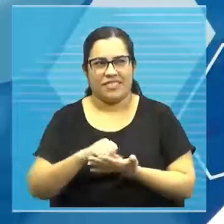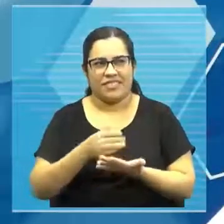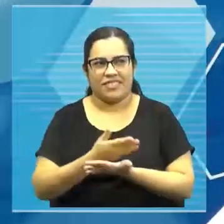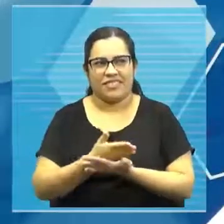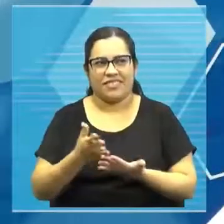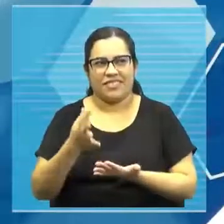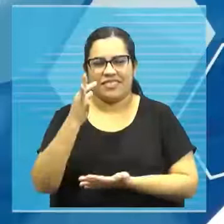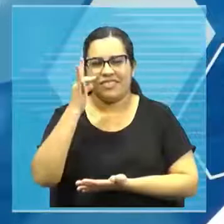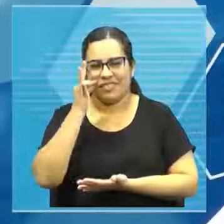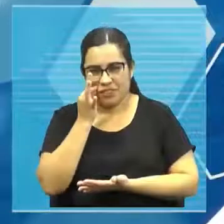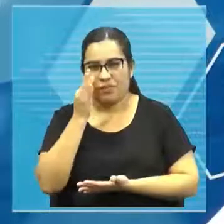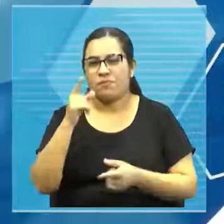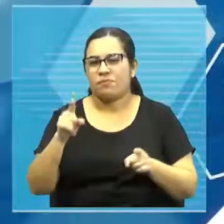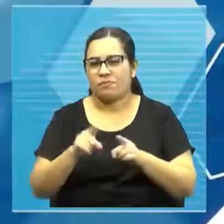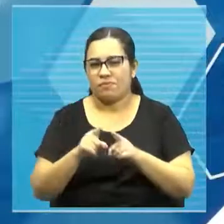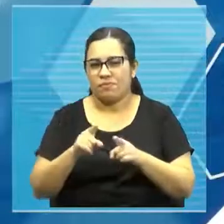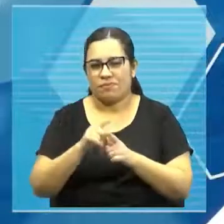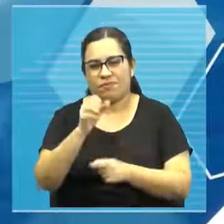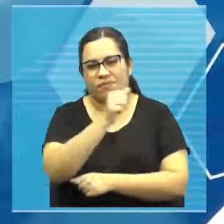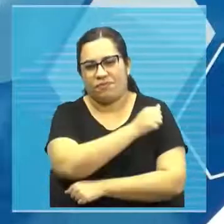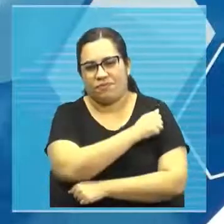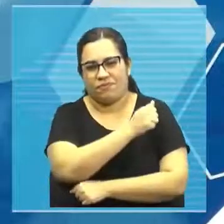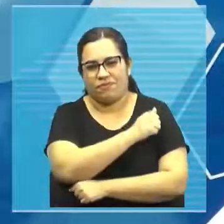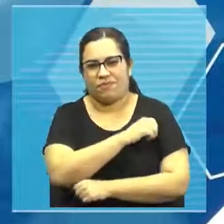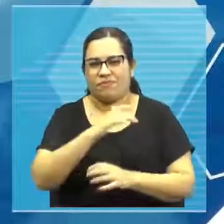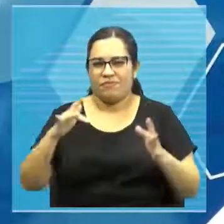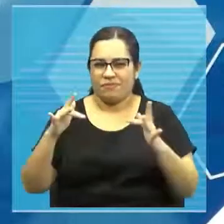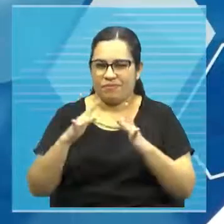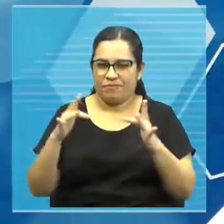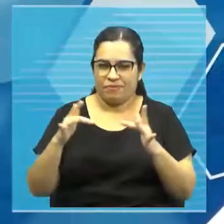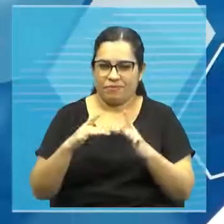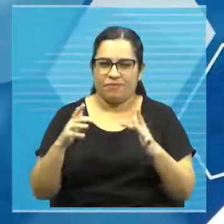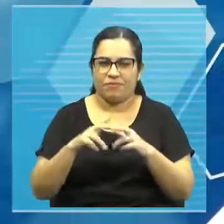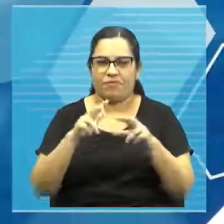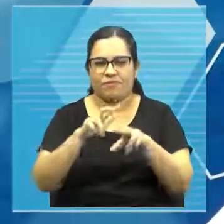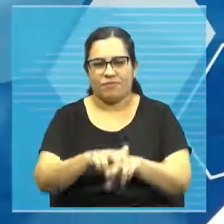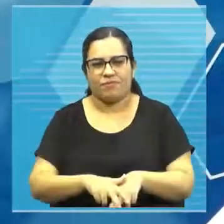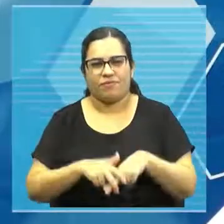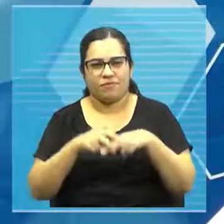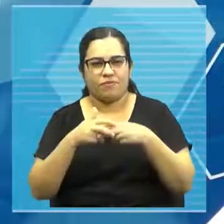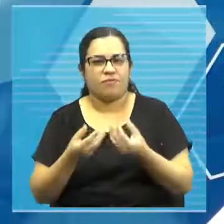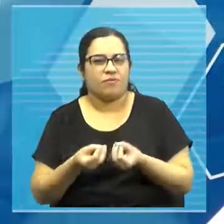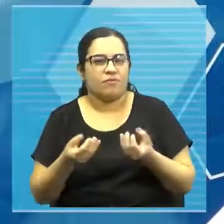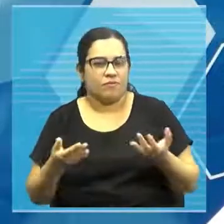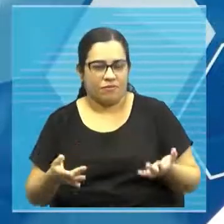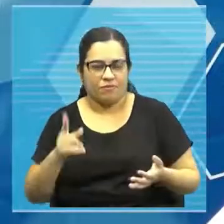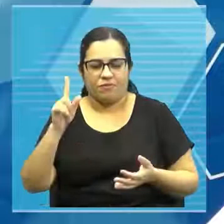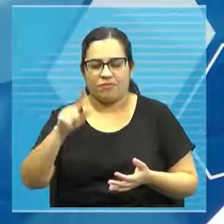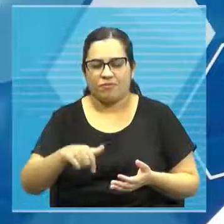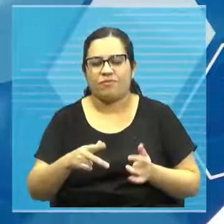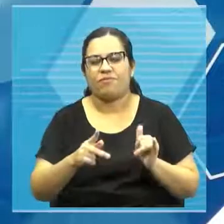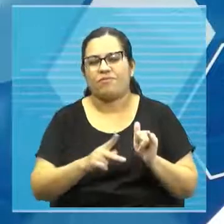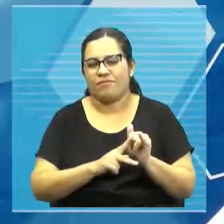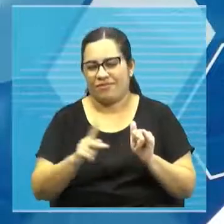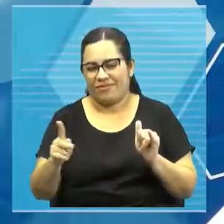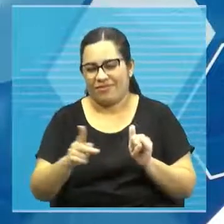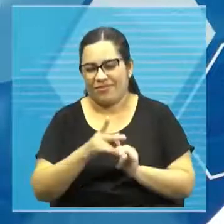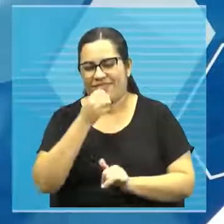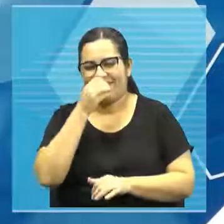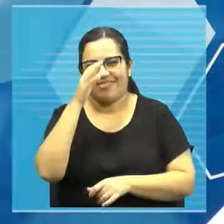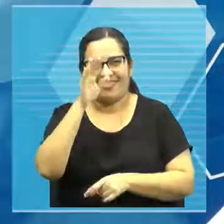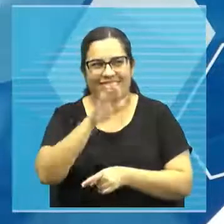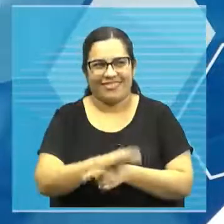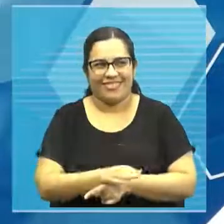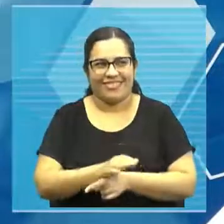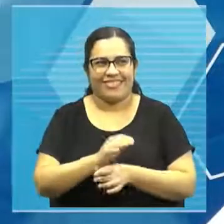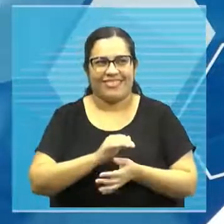presenciais e alunos se conectam conosco aqui através das ondas do canal educação Boa tarde ver